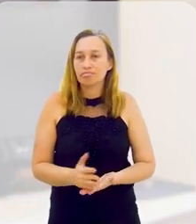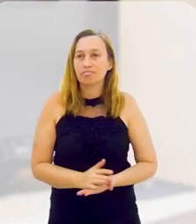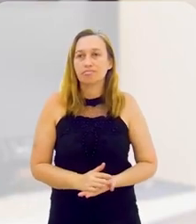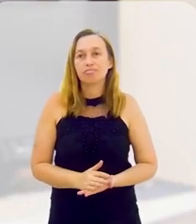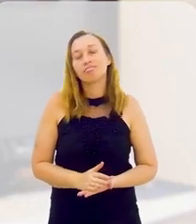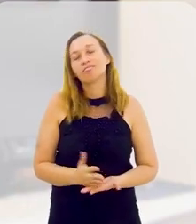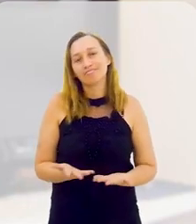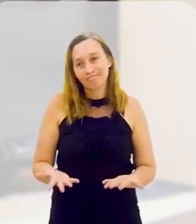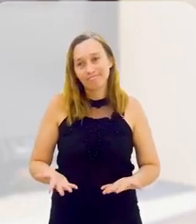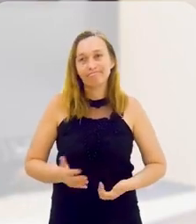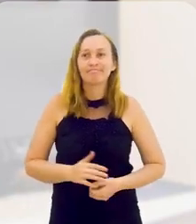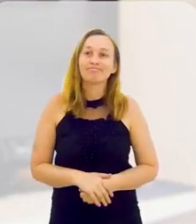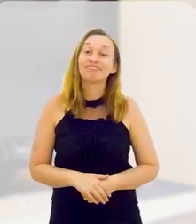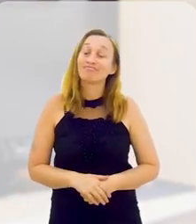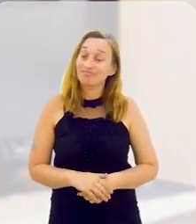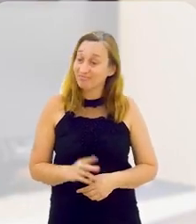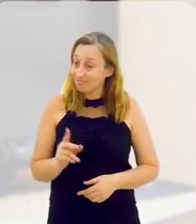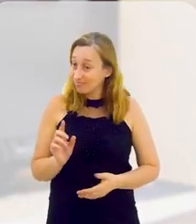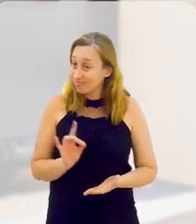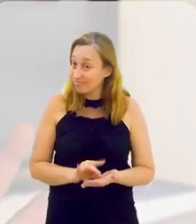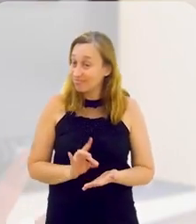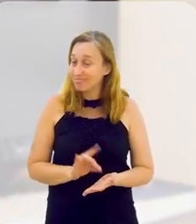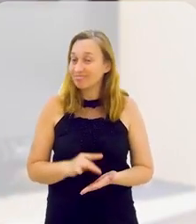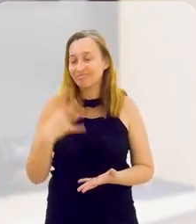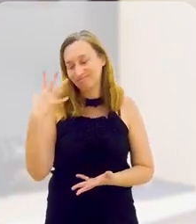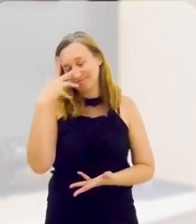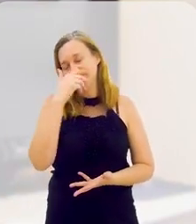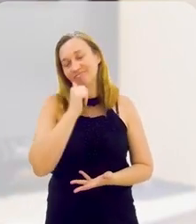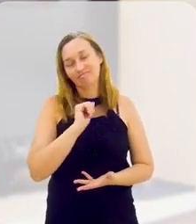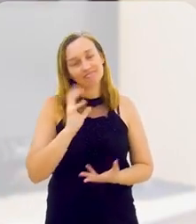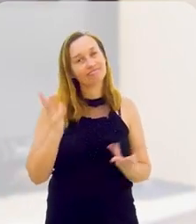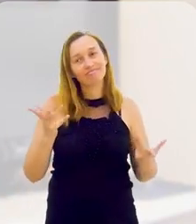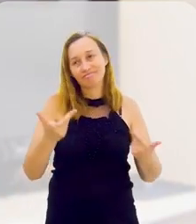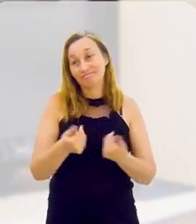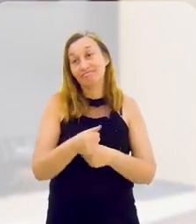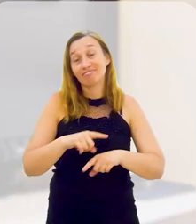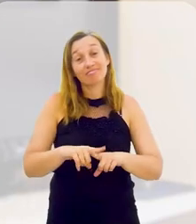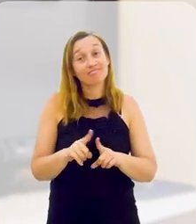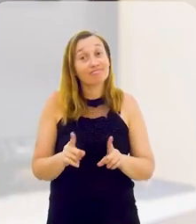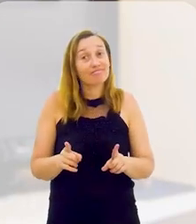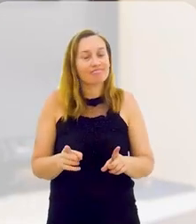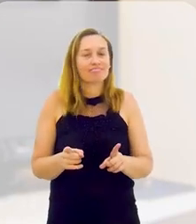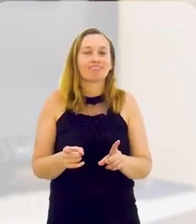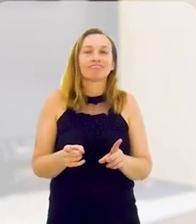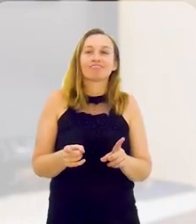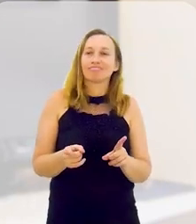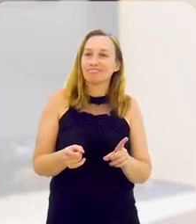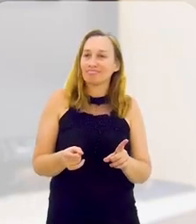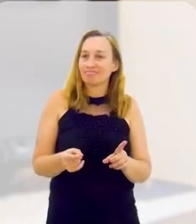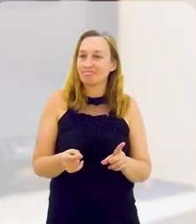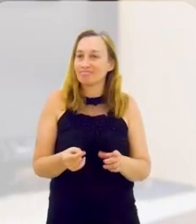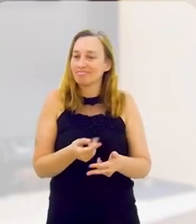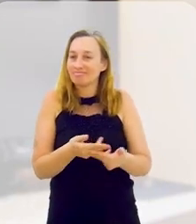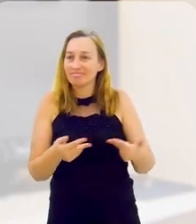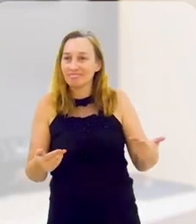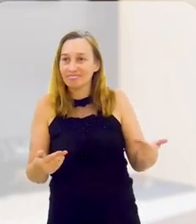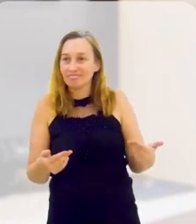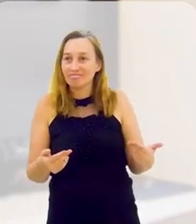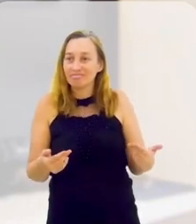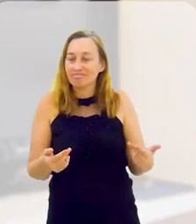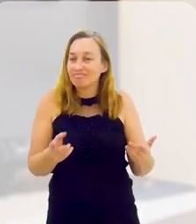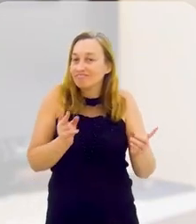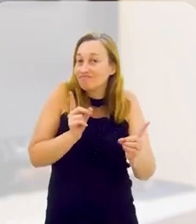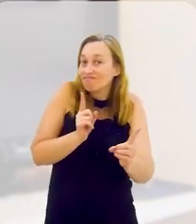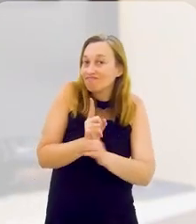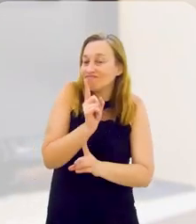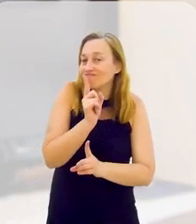perfeita, já tem que ser. E é por aí mesmo, e é lindo, e é maravilhoso. Imagina quanta coisa